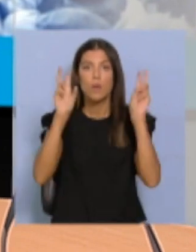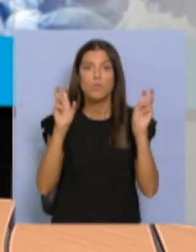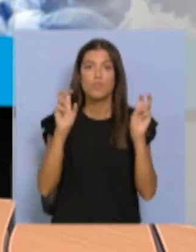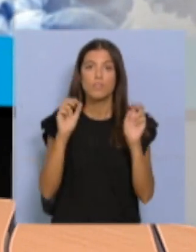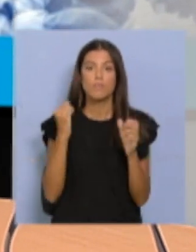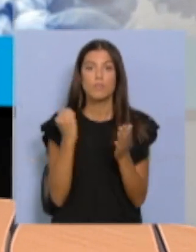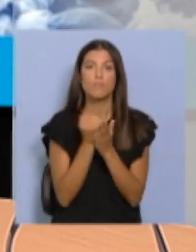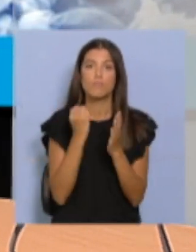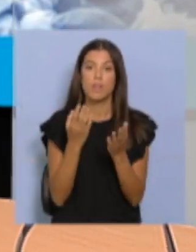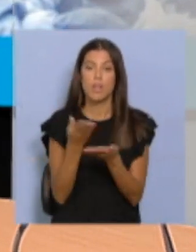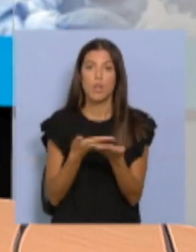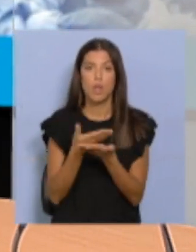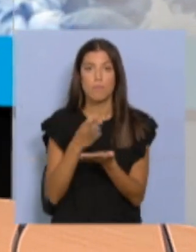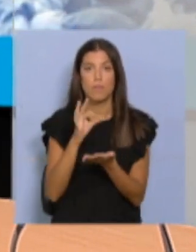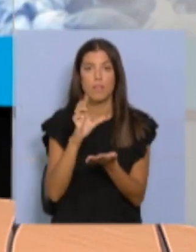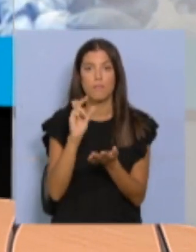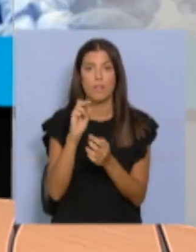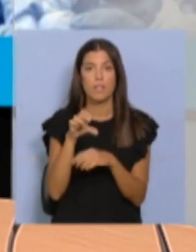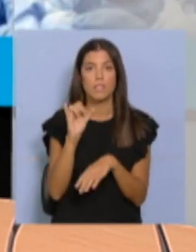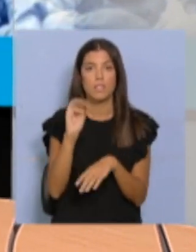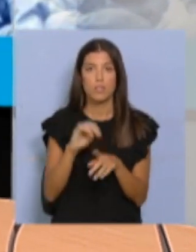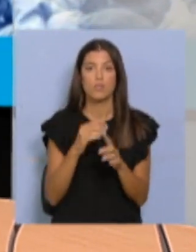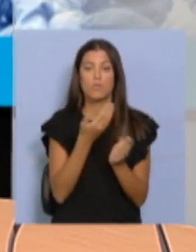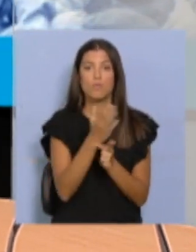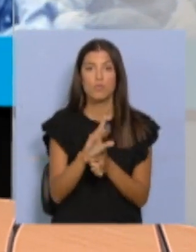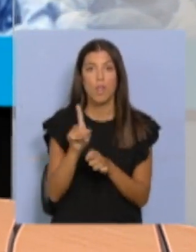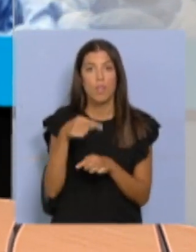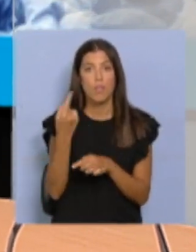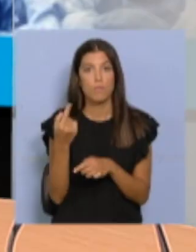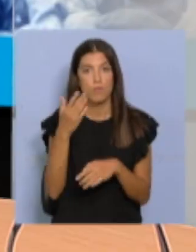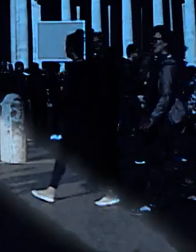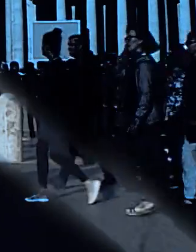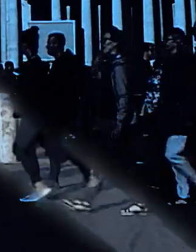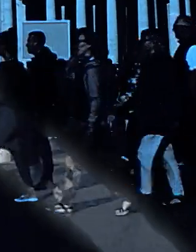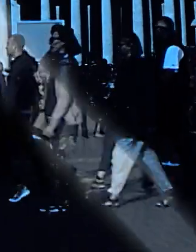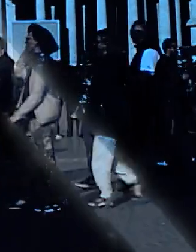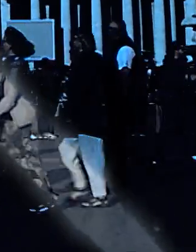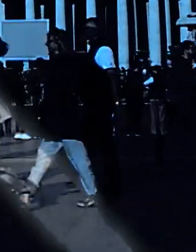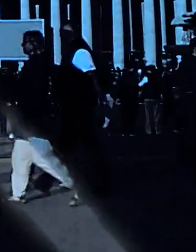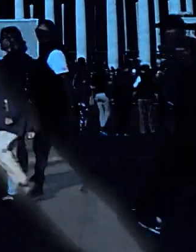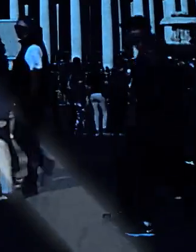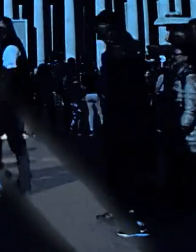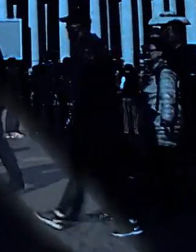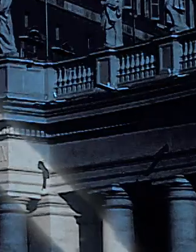economia de Francisco. É o que lhe vamos mostrar depois da Semana do Papa.